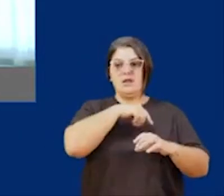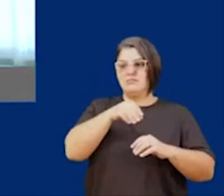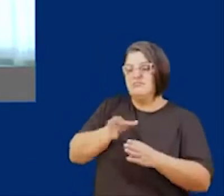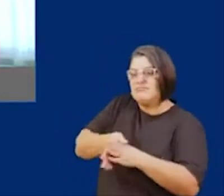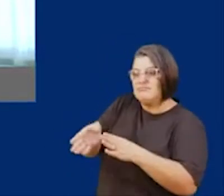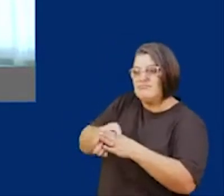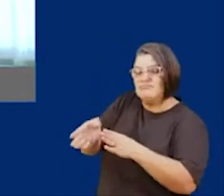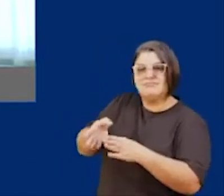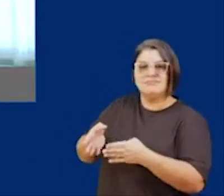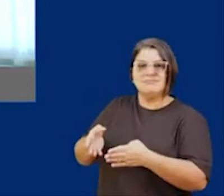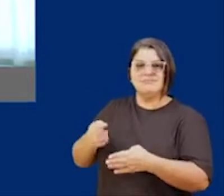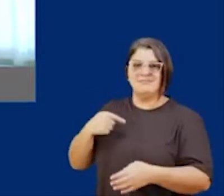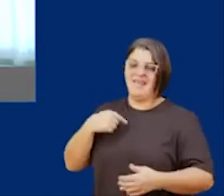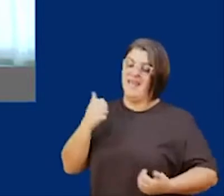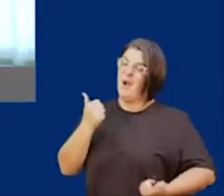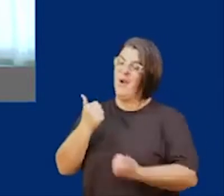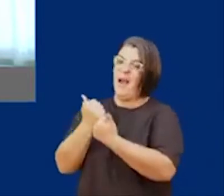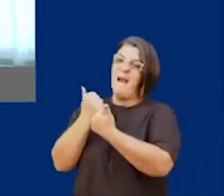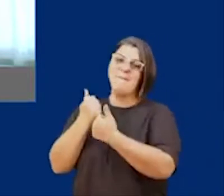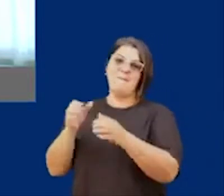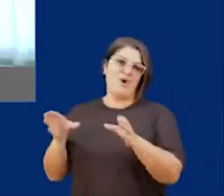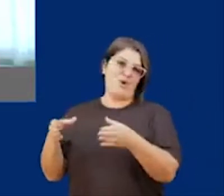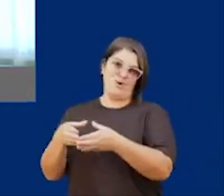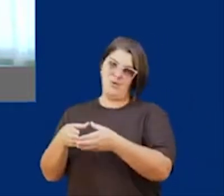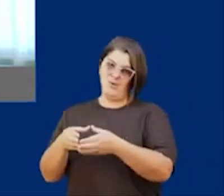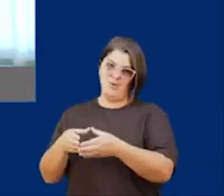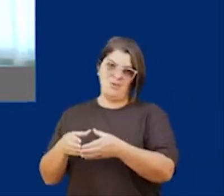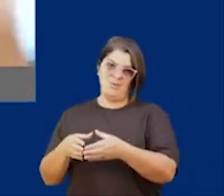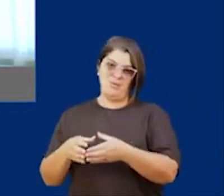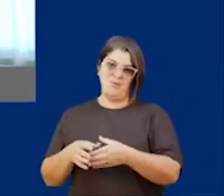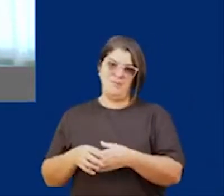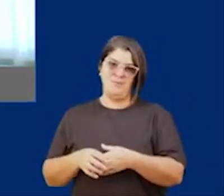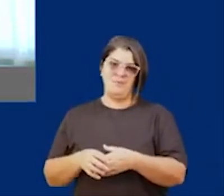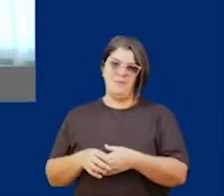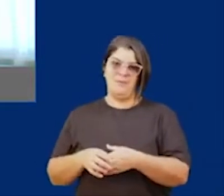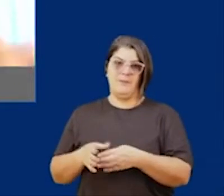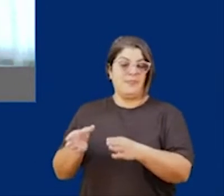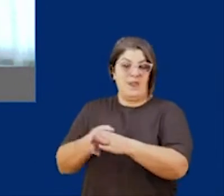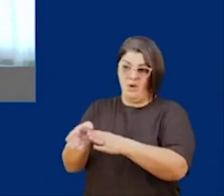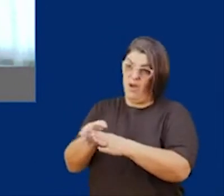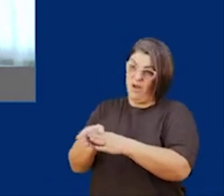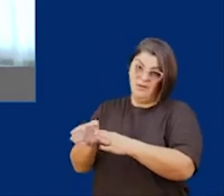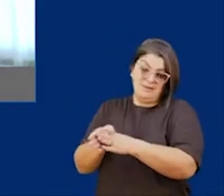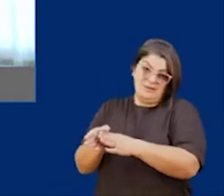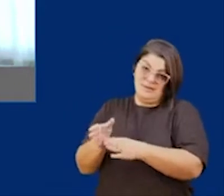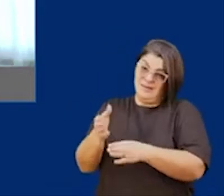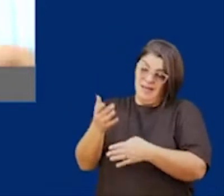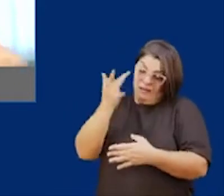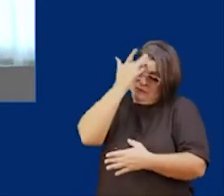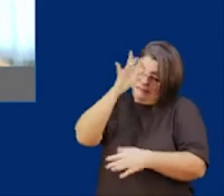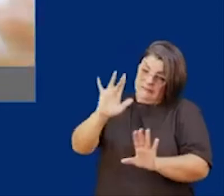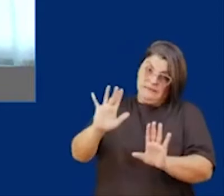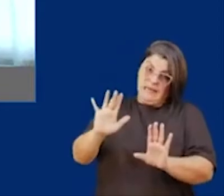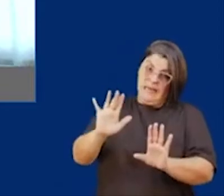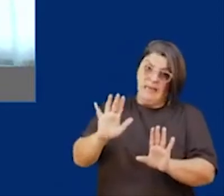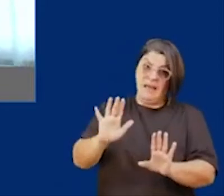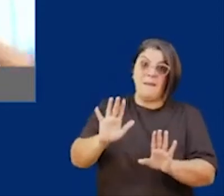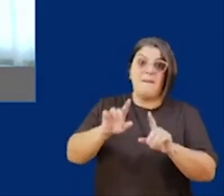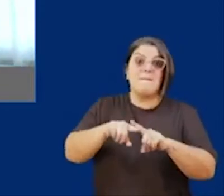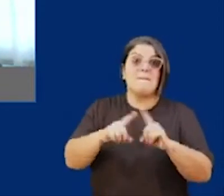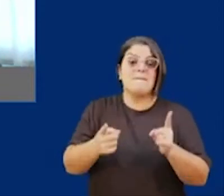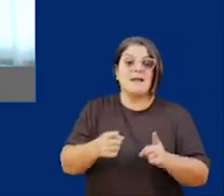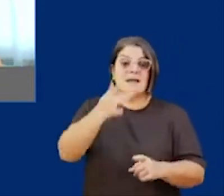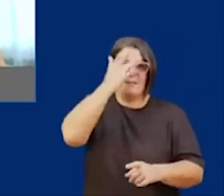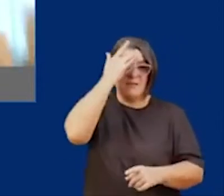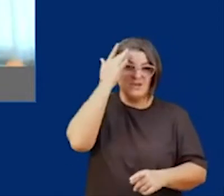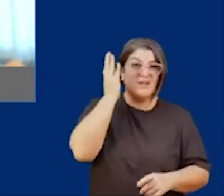né, eu não sou uma aconselheira, não aconselho as mulheres porque eu não tenho essa expertise, mas as pessoas que fazem isso têm plantão todo dia,